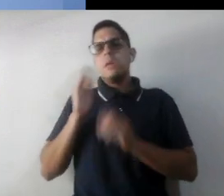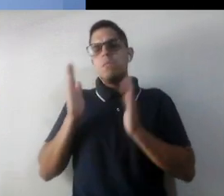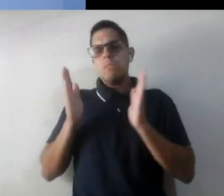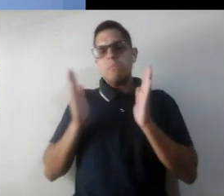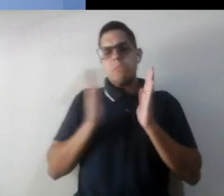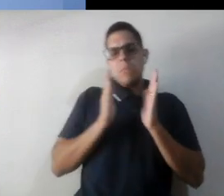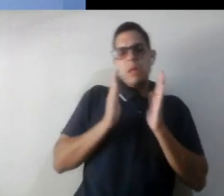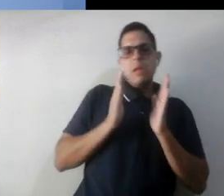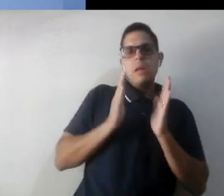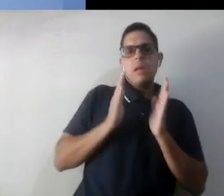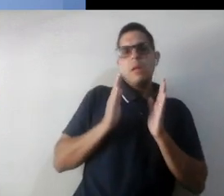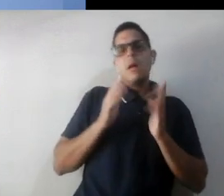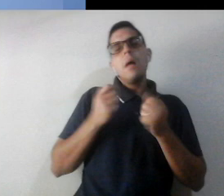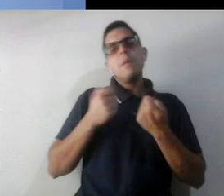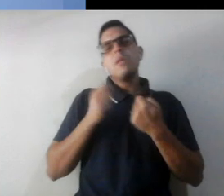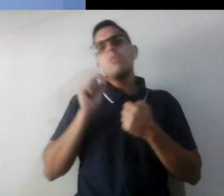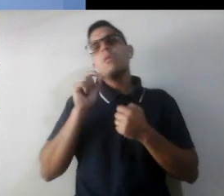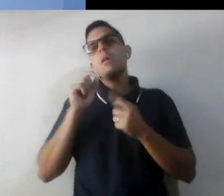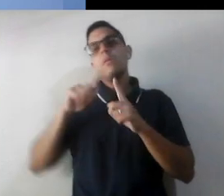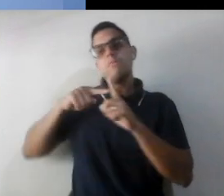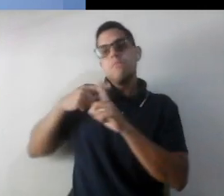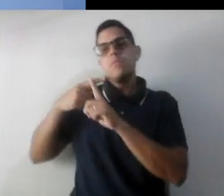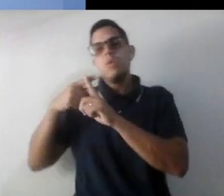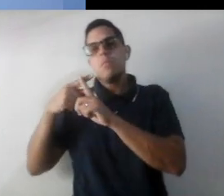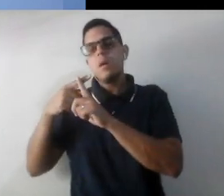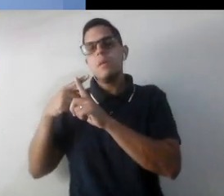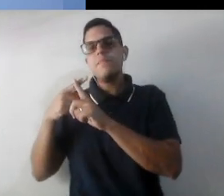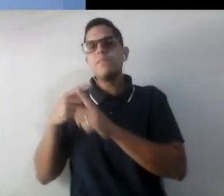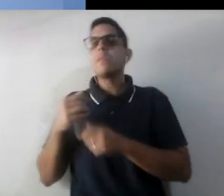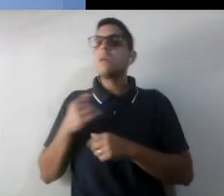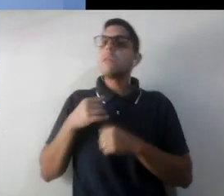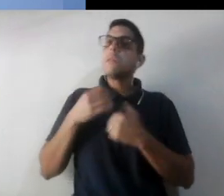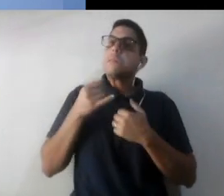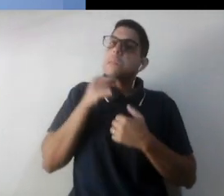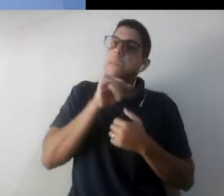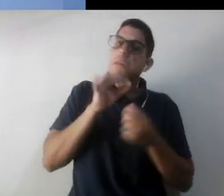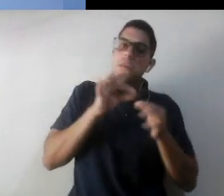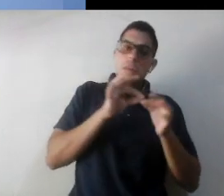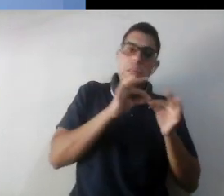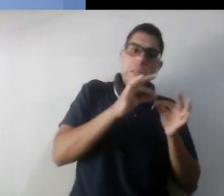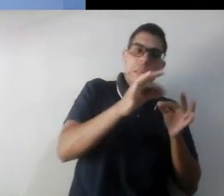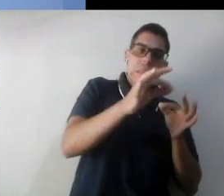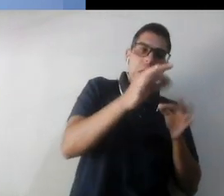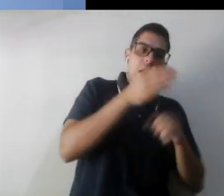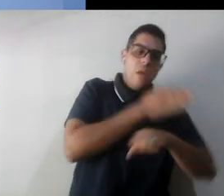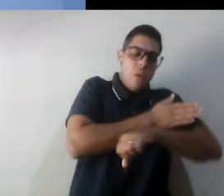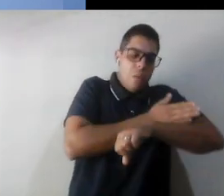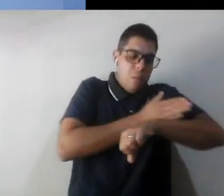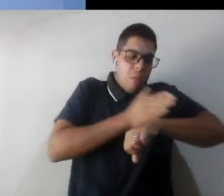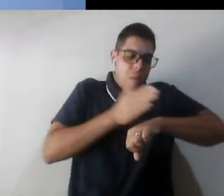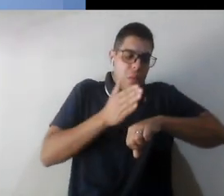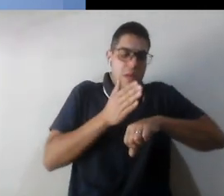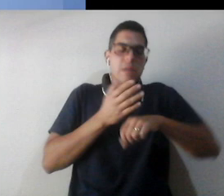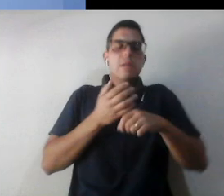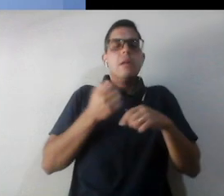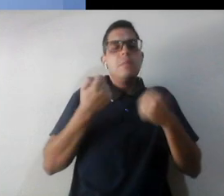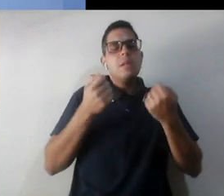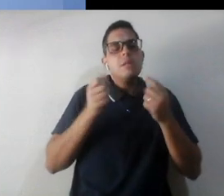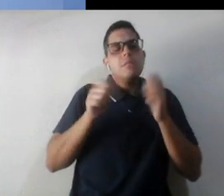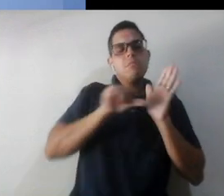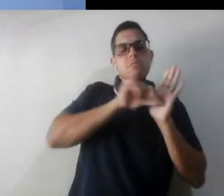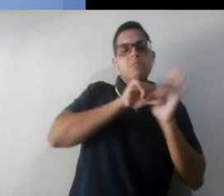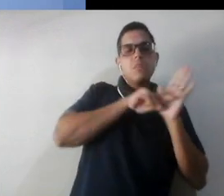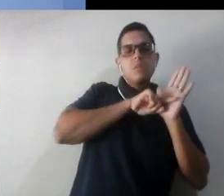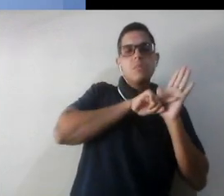devo somar. Se está dilatado, eu devo diminuir. Então, nesse caso, como está encurtado, eu devo somar esse valor do